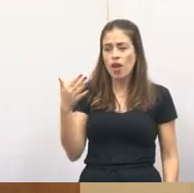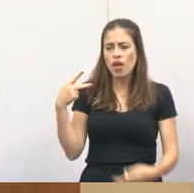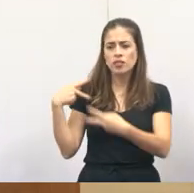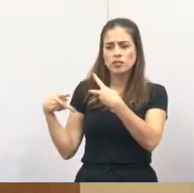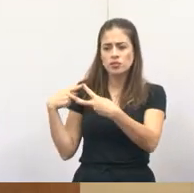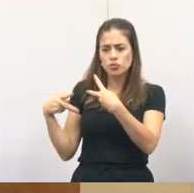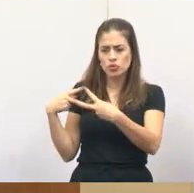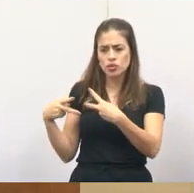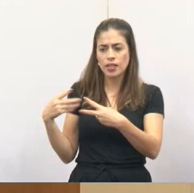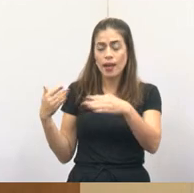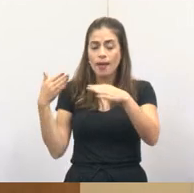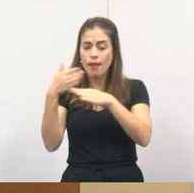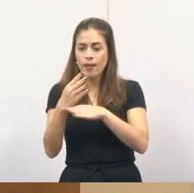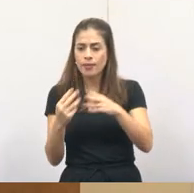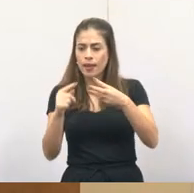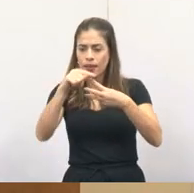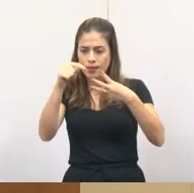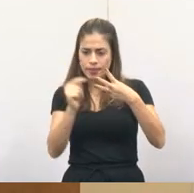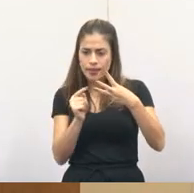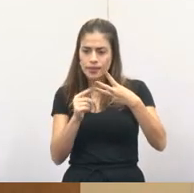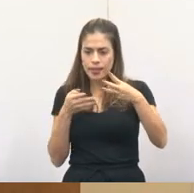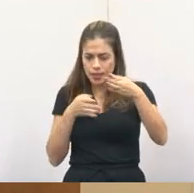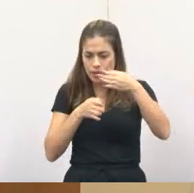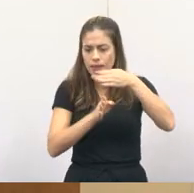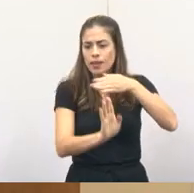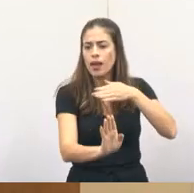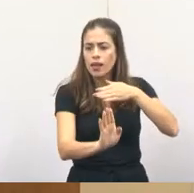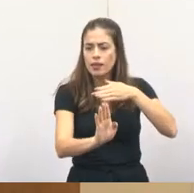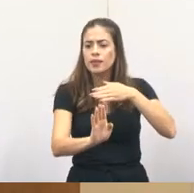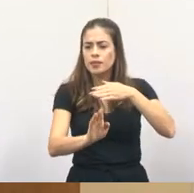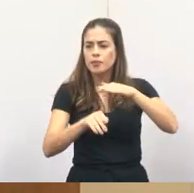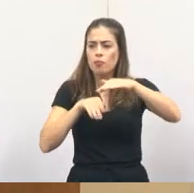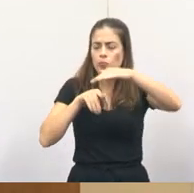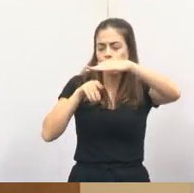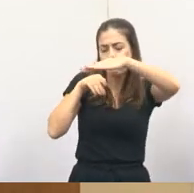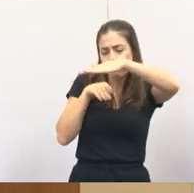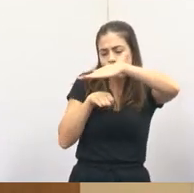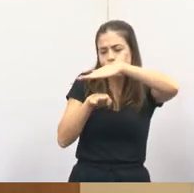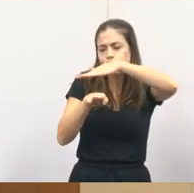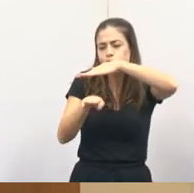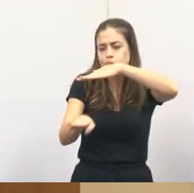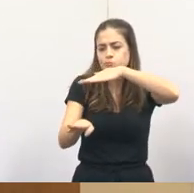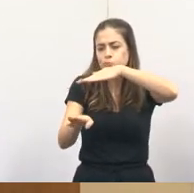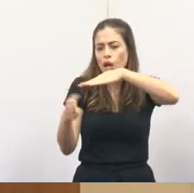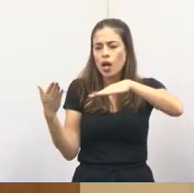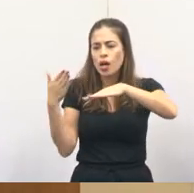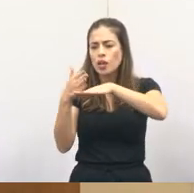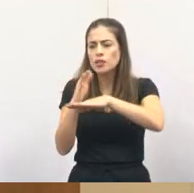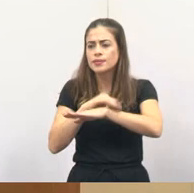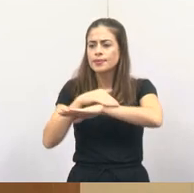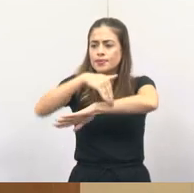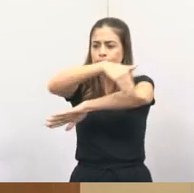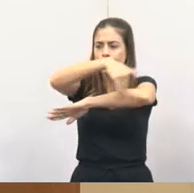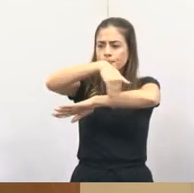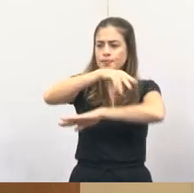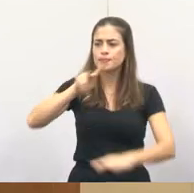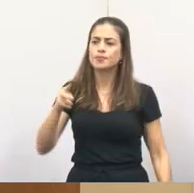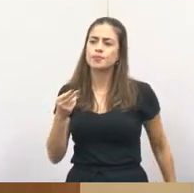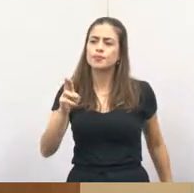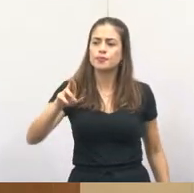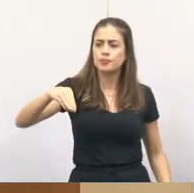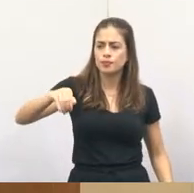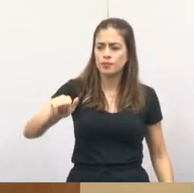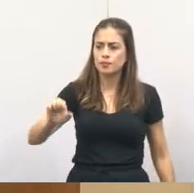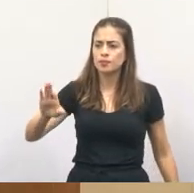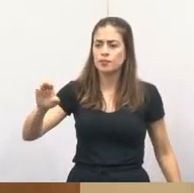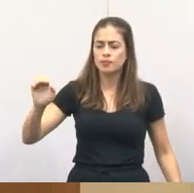na terceira entrada de Jacareí passam por baixo do viaduto acessa Umberto Alencar de Castelo Branco e muitos deles ou param